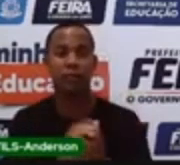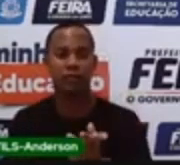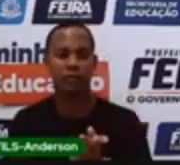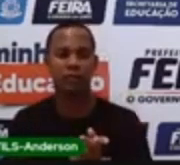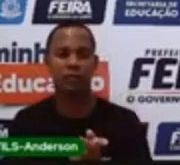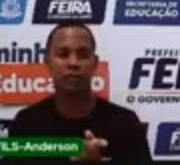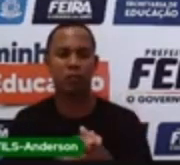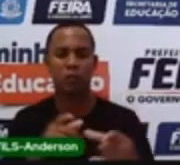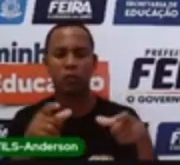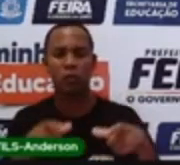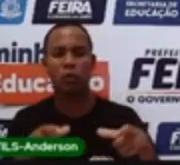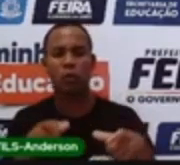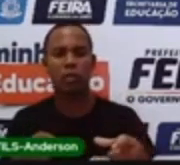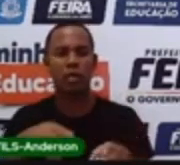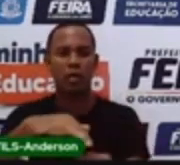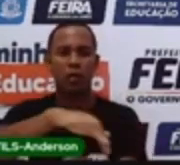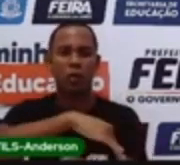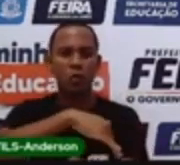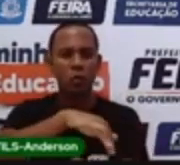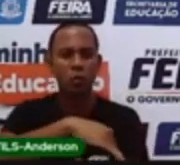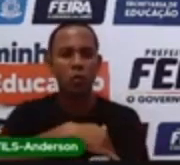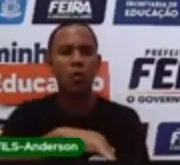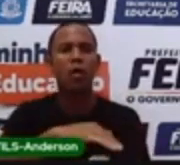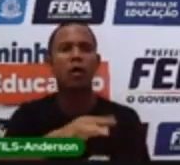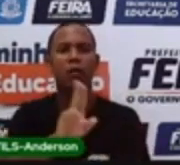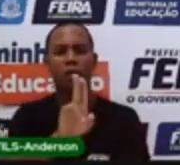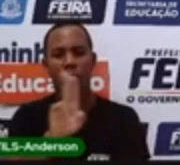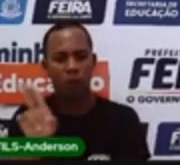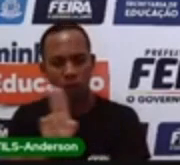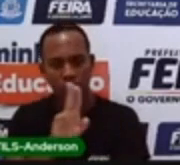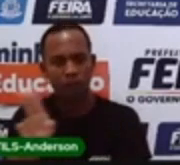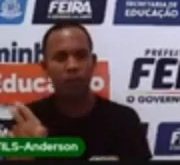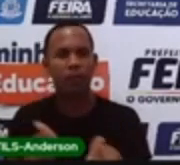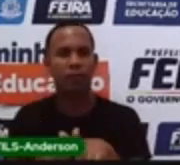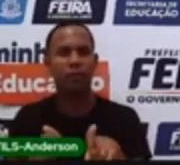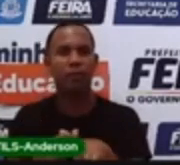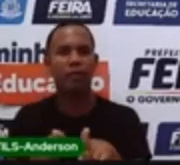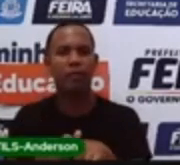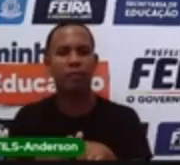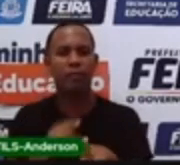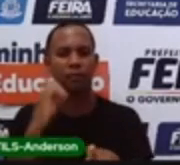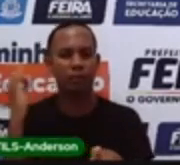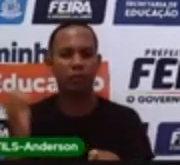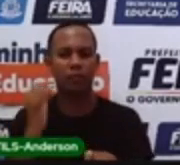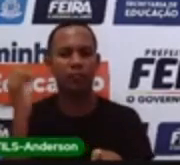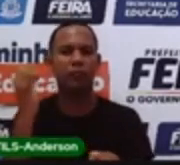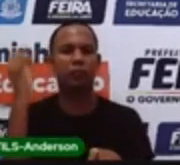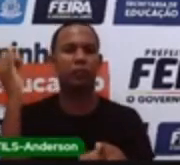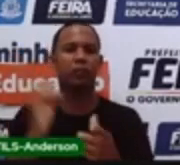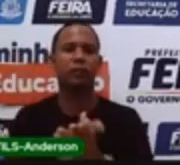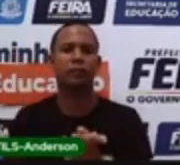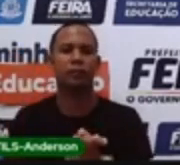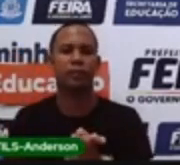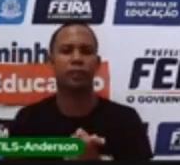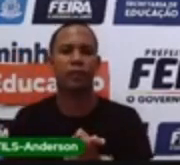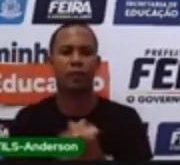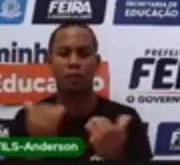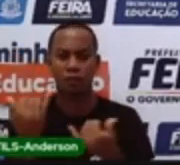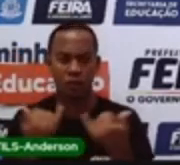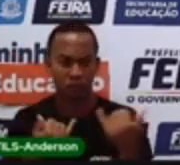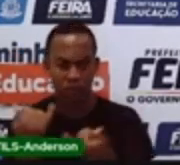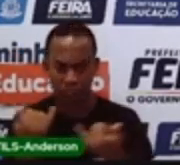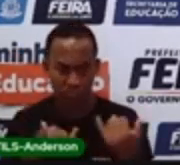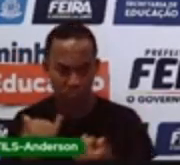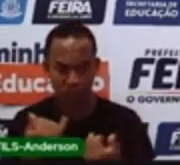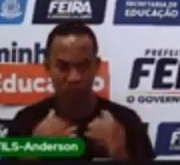seu endereço e o seu nome, que são os dados mais importantes da conta de energia. Se tem alguma dessas informações que